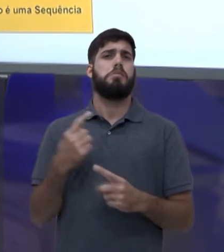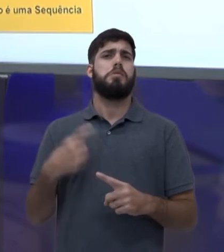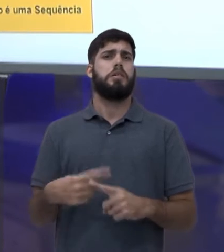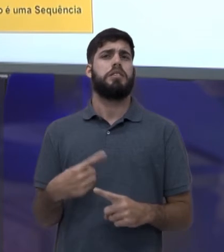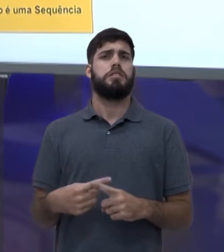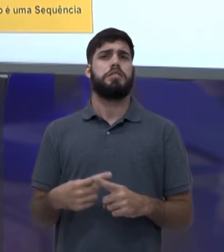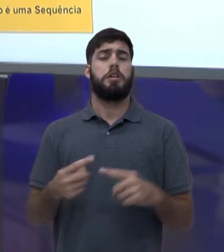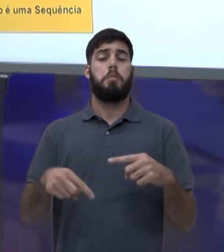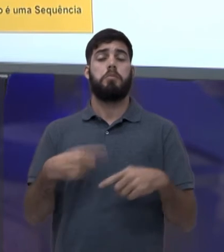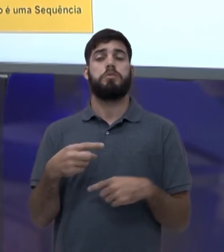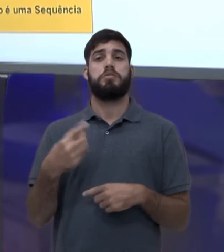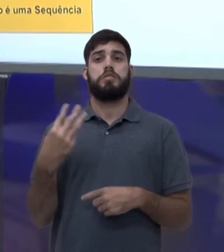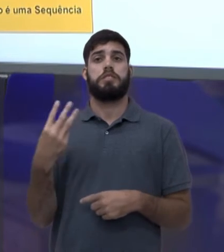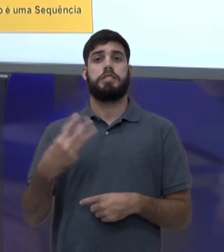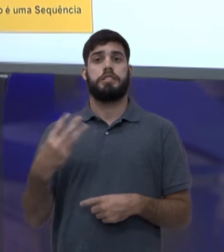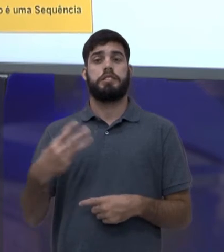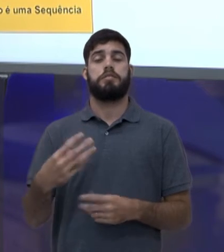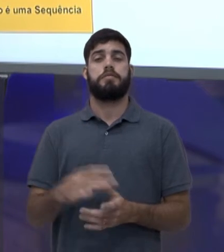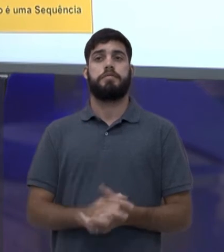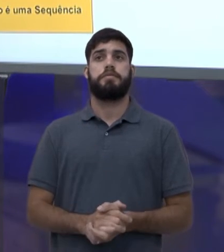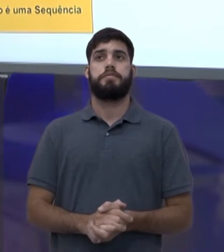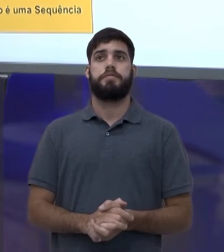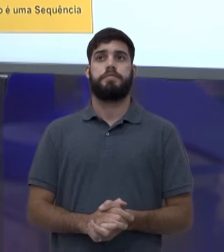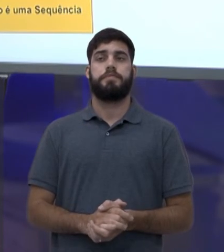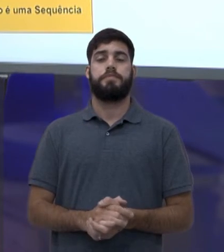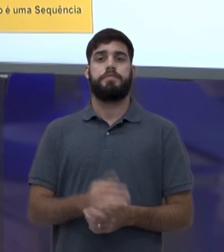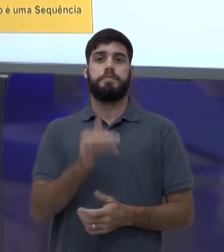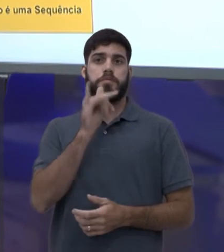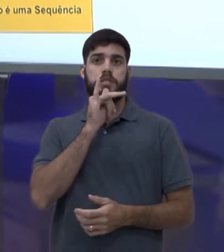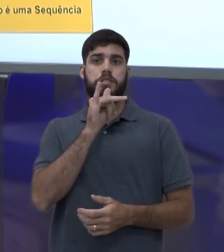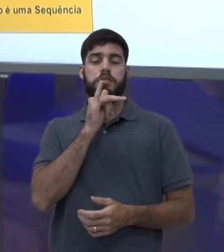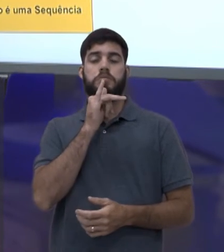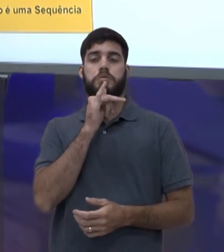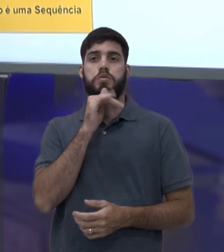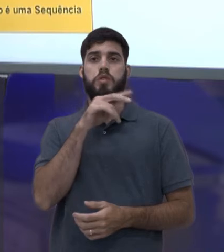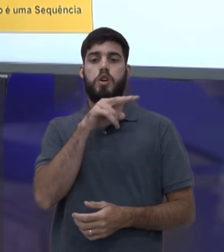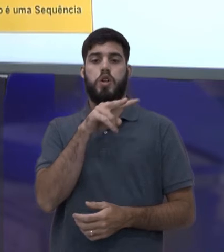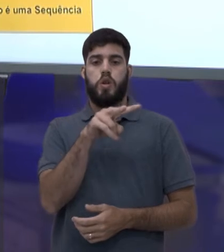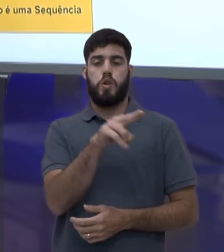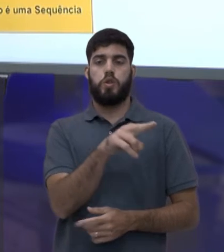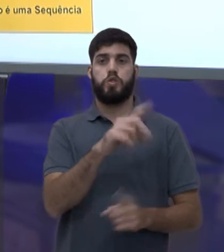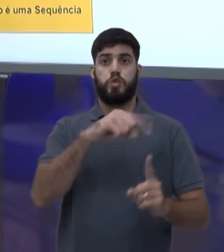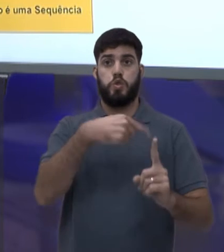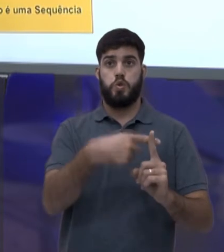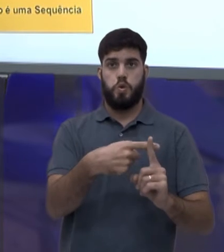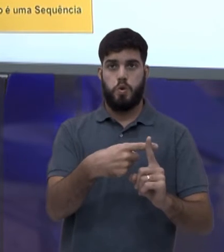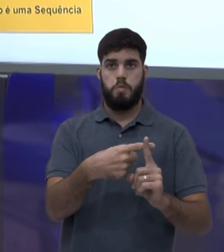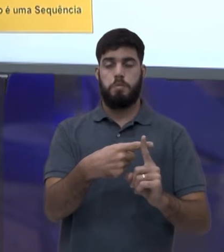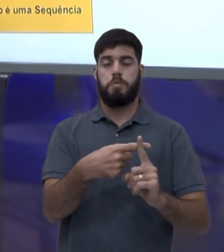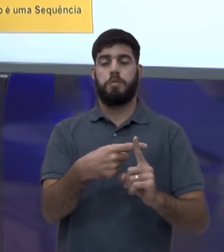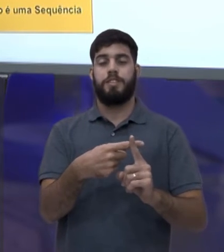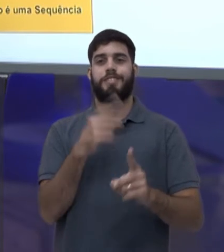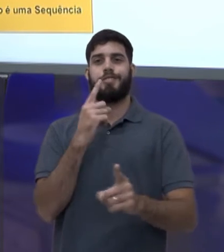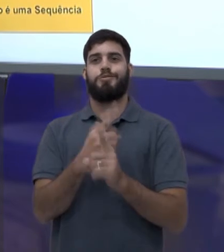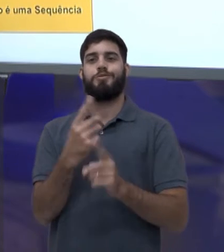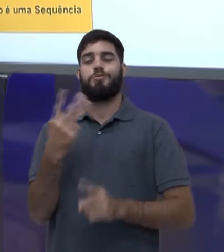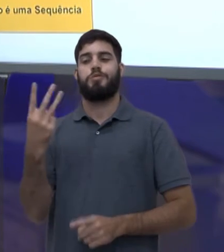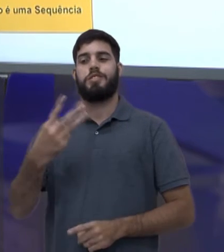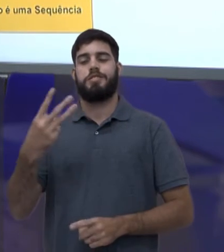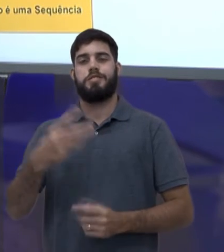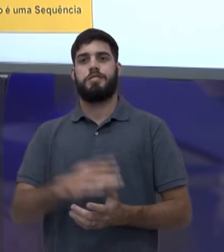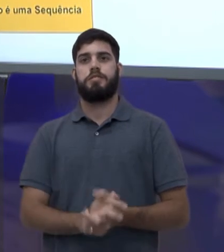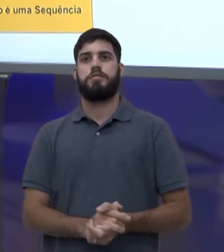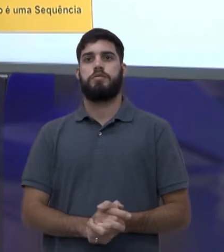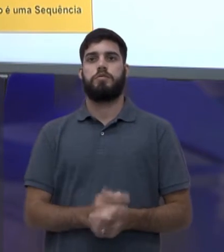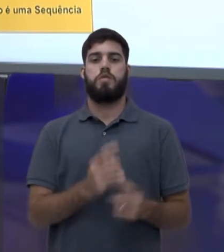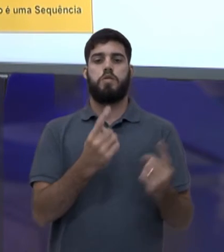inicia a partir do terceiro termo? Porque quando a gente soma esses dois primeiros, a gente vai encontrar o terceiro termo. Então, um bonequinho